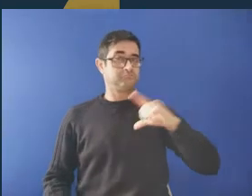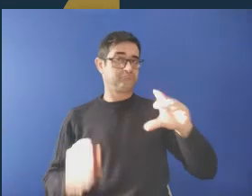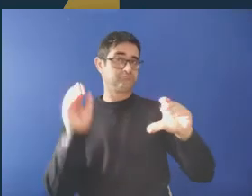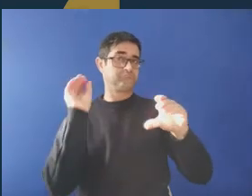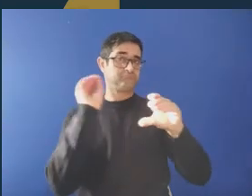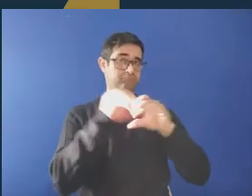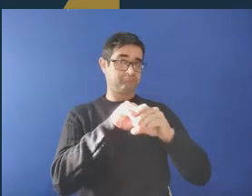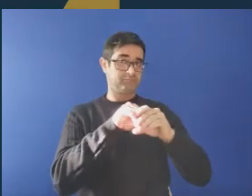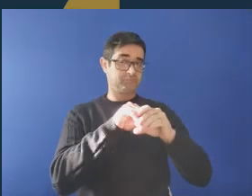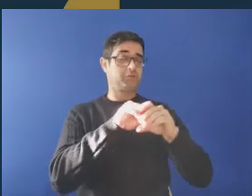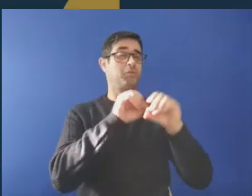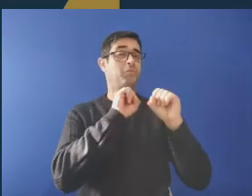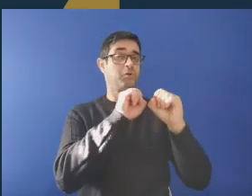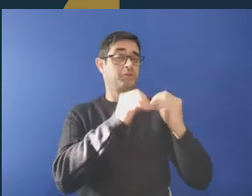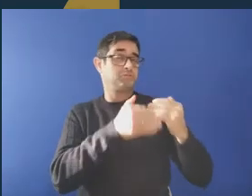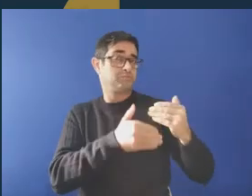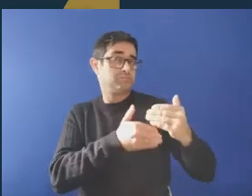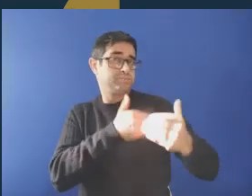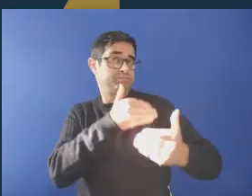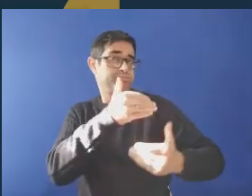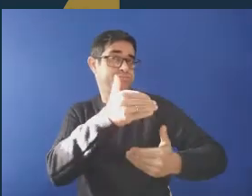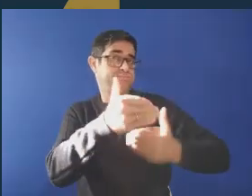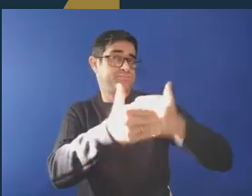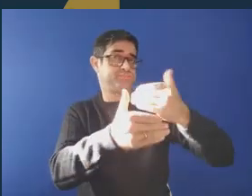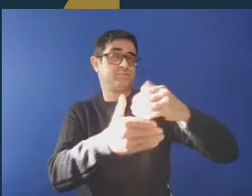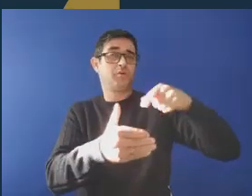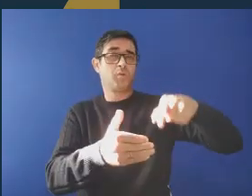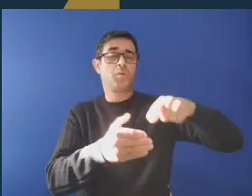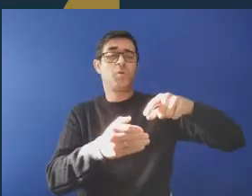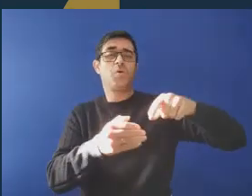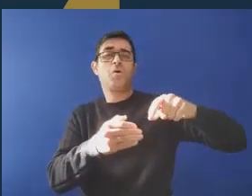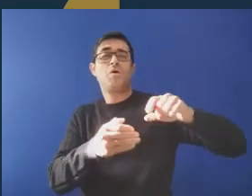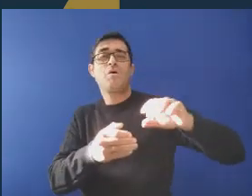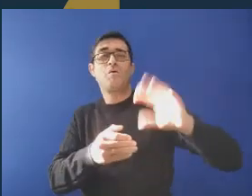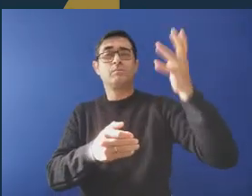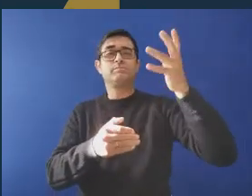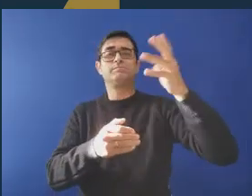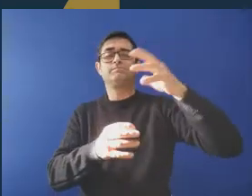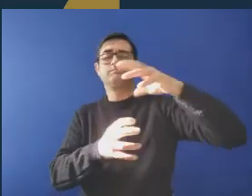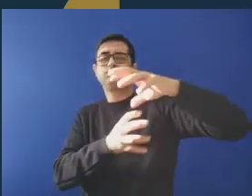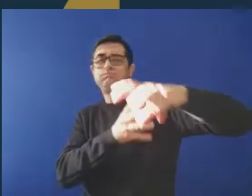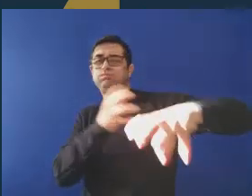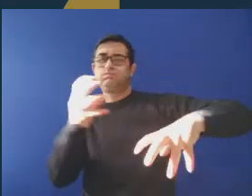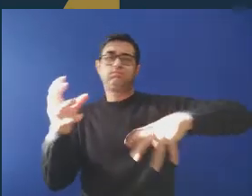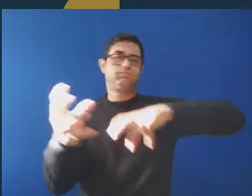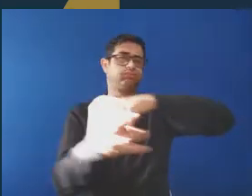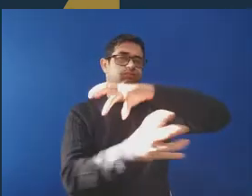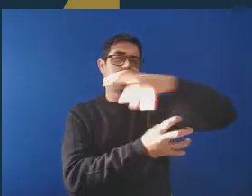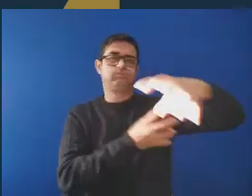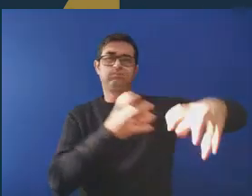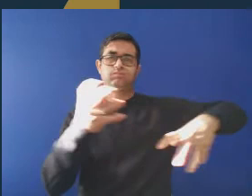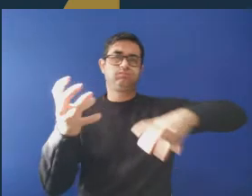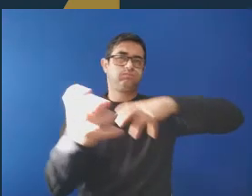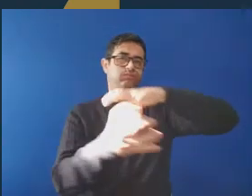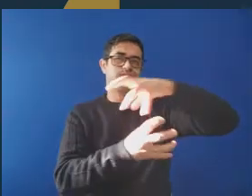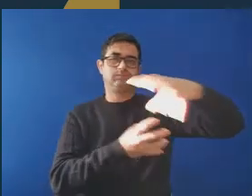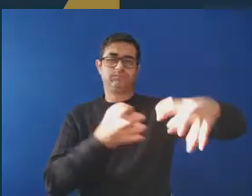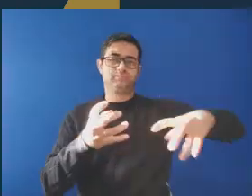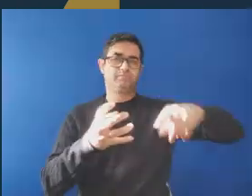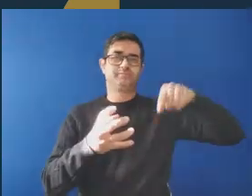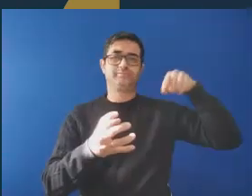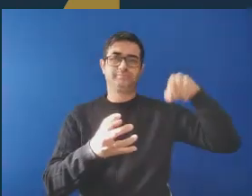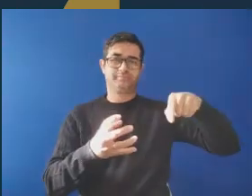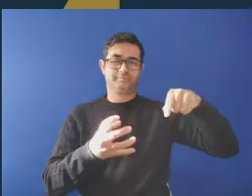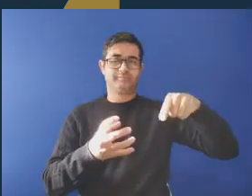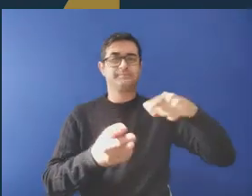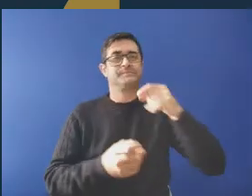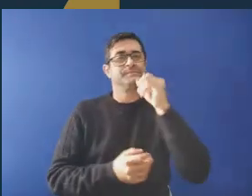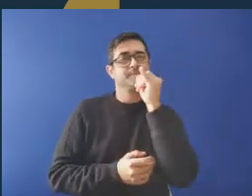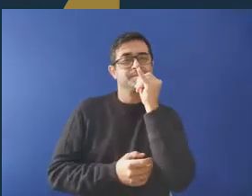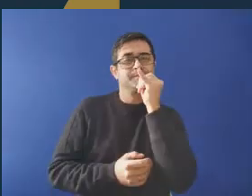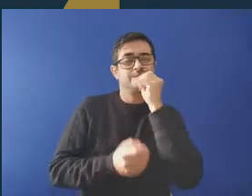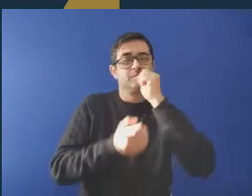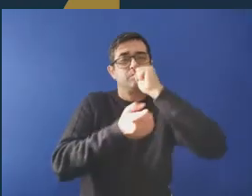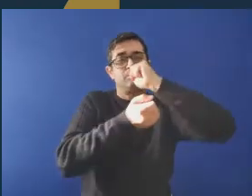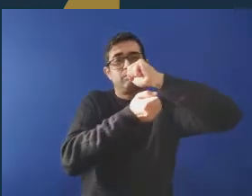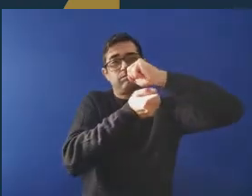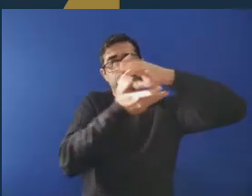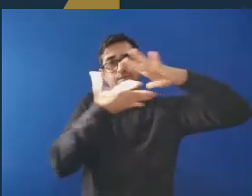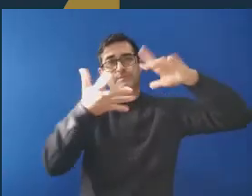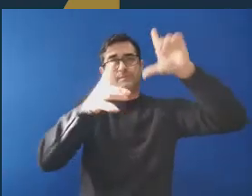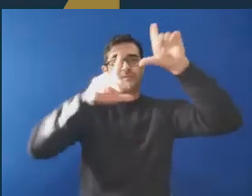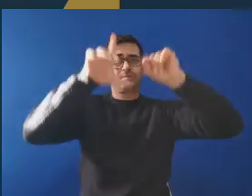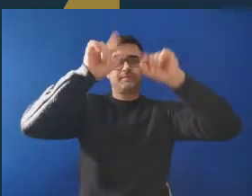seja, automaticamente o grau de desordem de um sistema tende a aumentar. O próprio universo, ao se expandir, ao